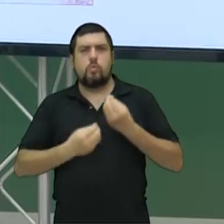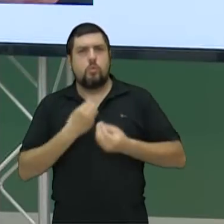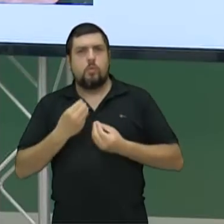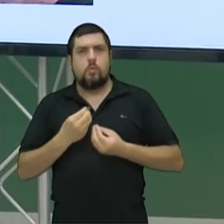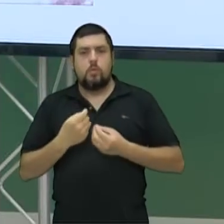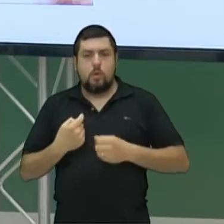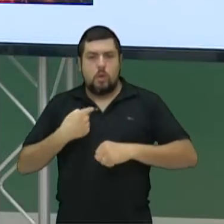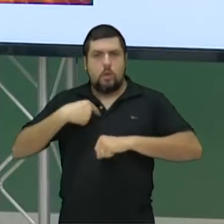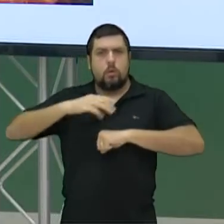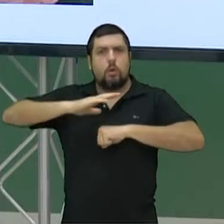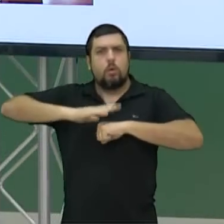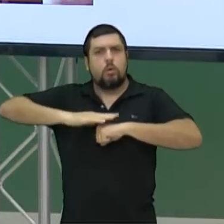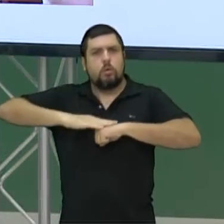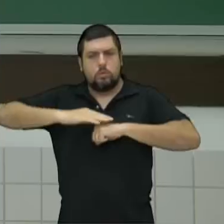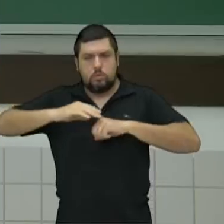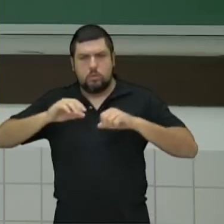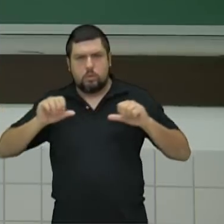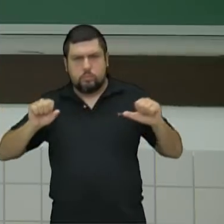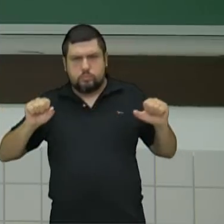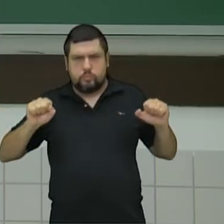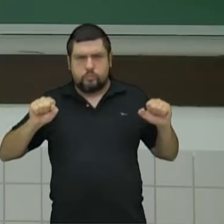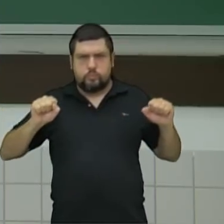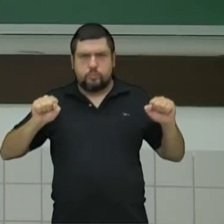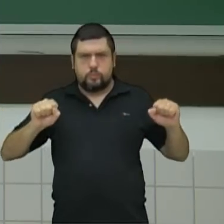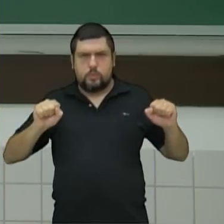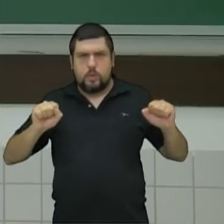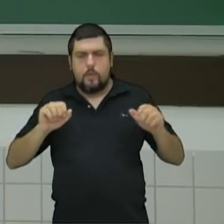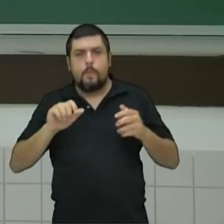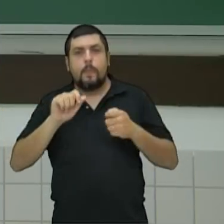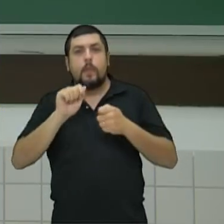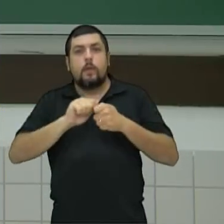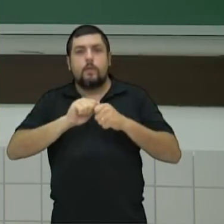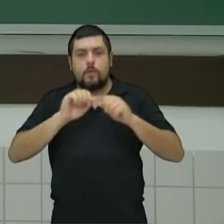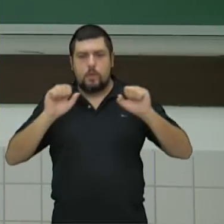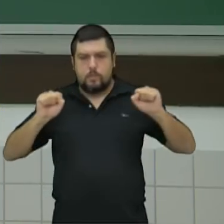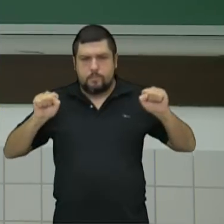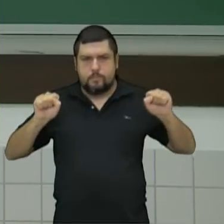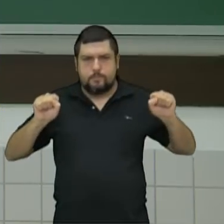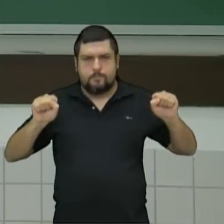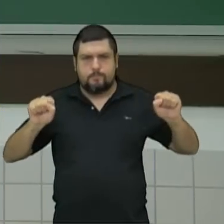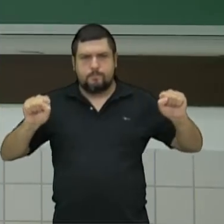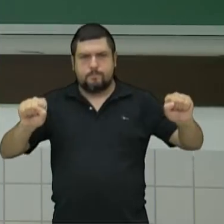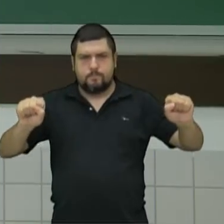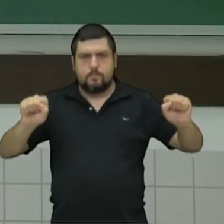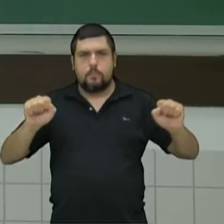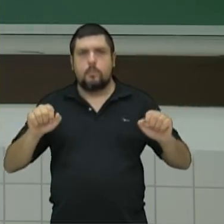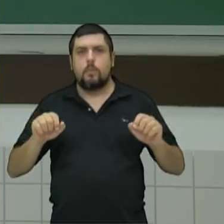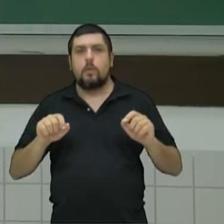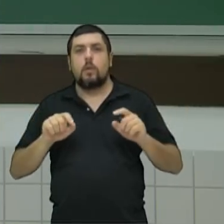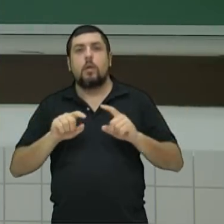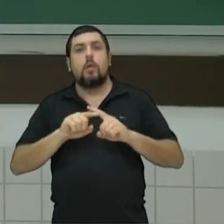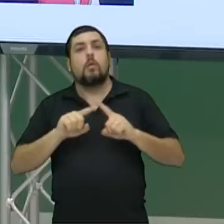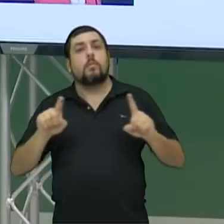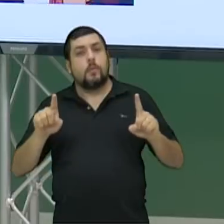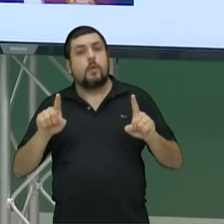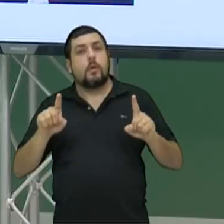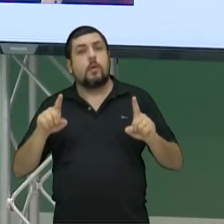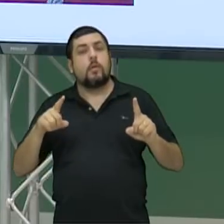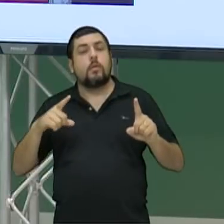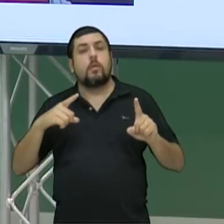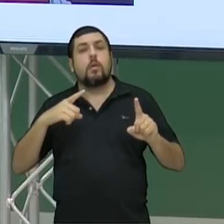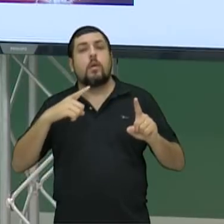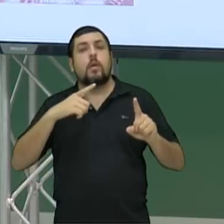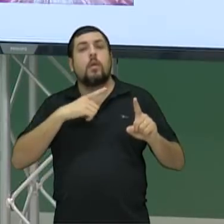promovendo uma ação de fazer essa força, de empurrar o supino. Só que existe uma ação sobre